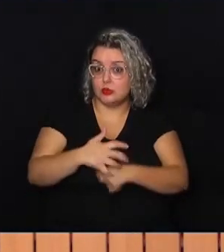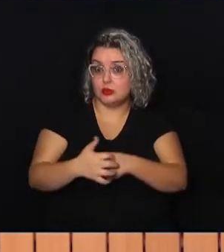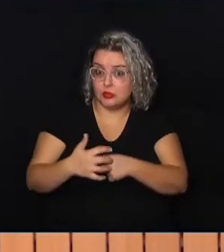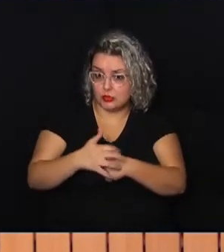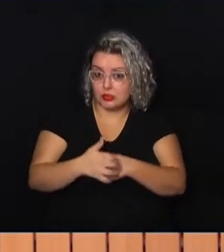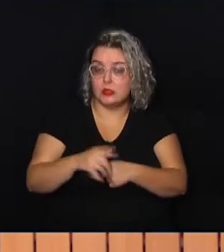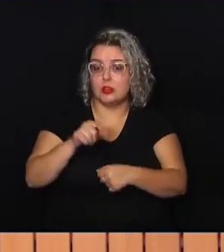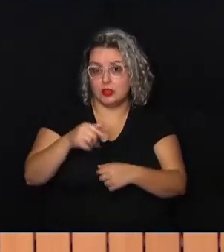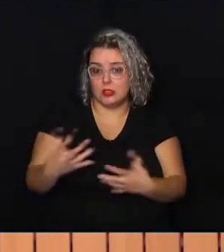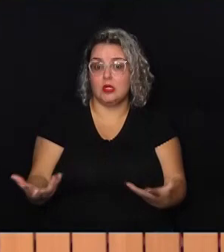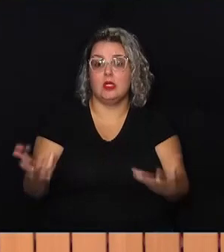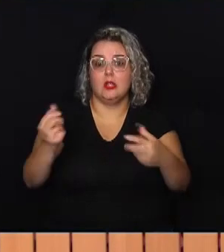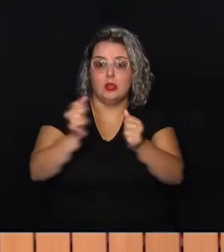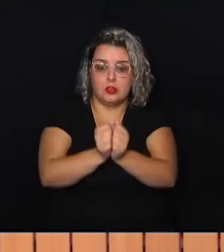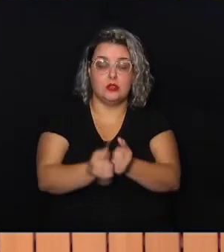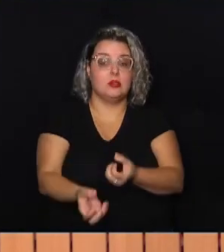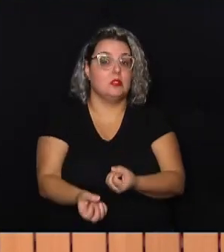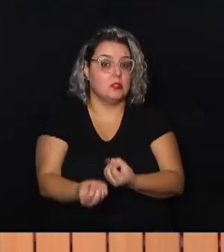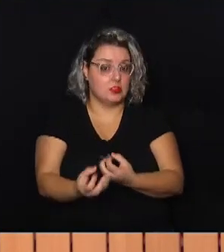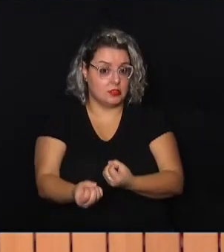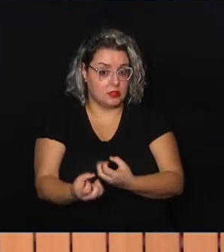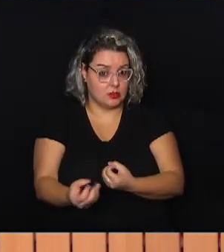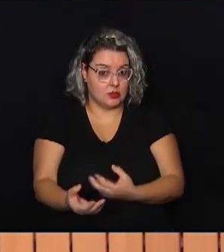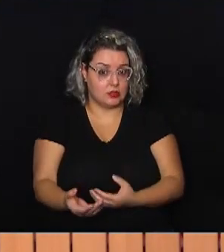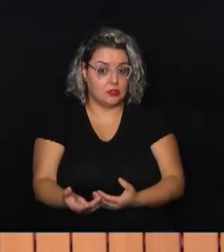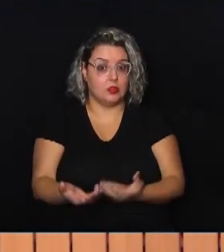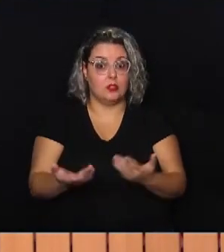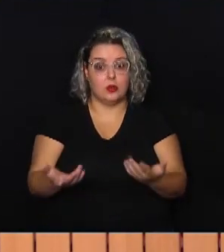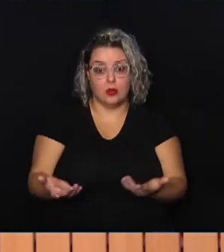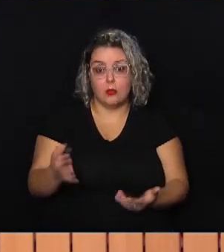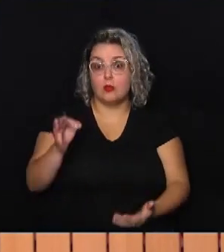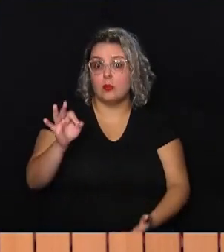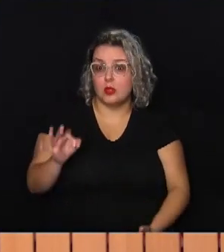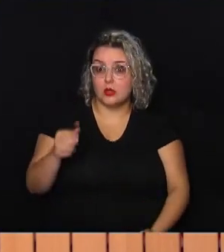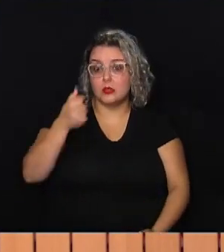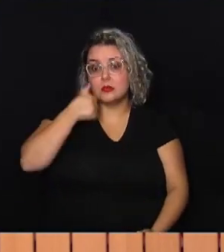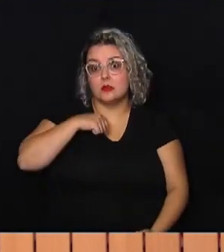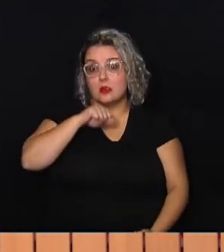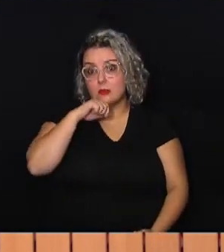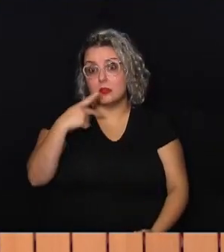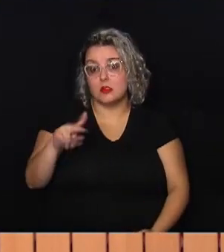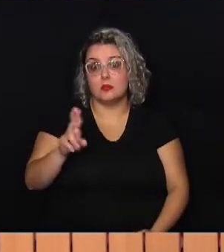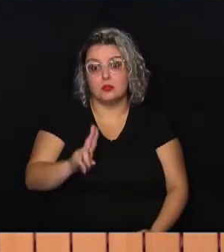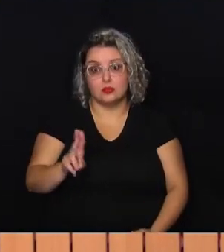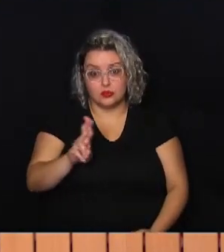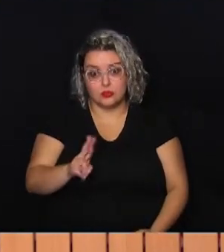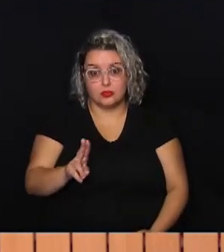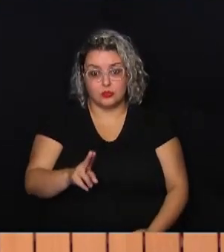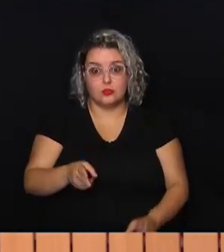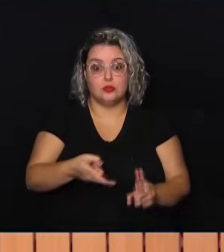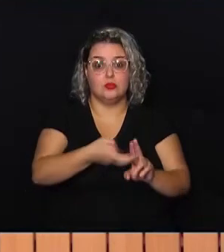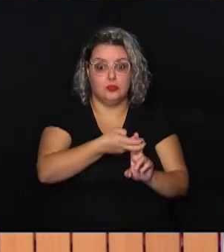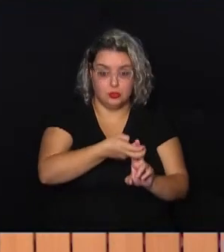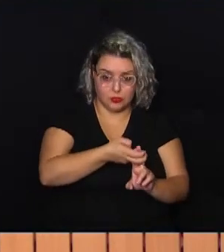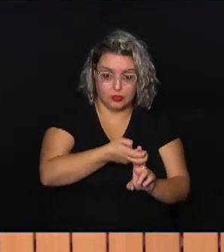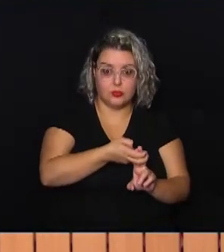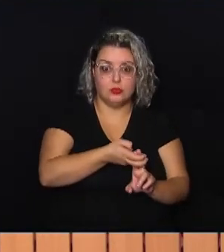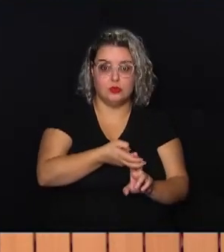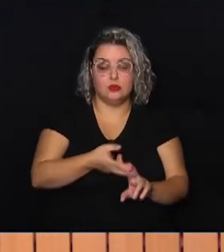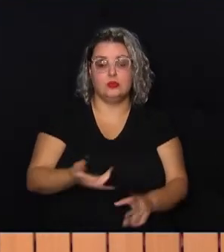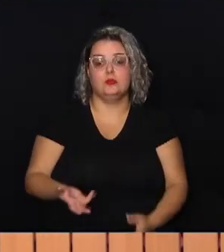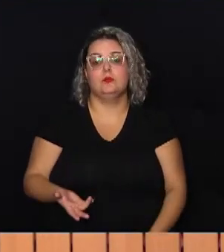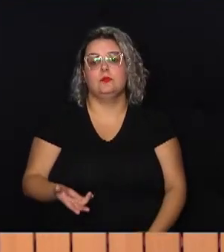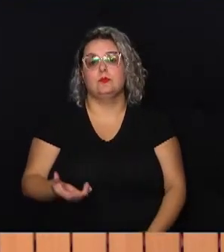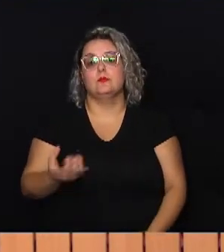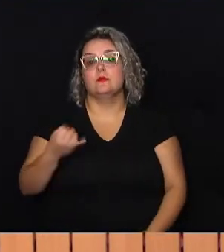a integração dos dados, muito provavelmente, se a sua mãe for usuária do sistema público, e se